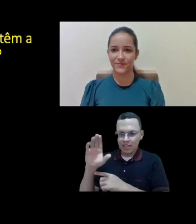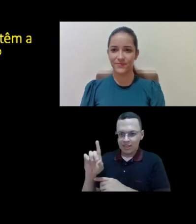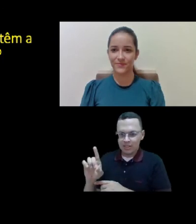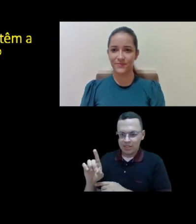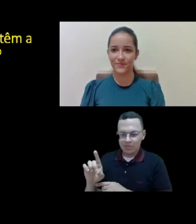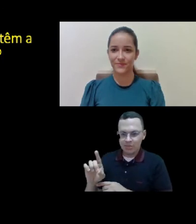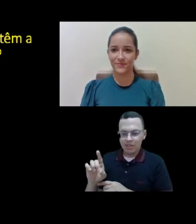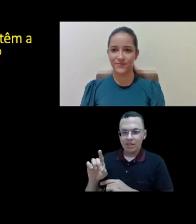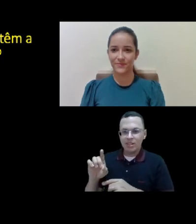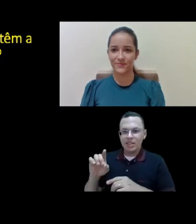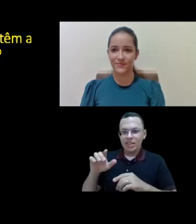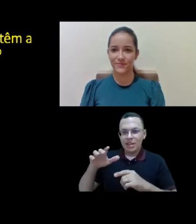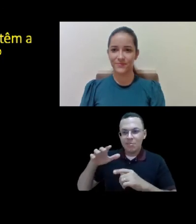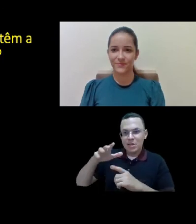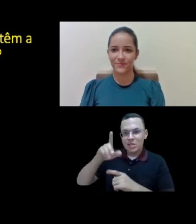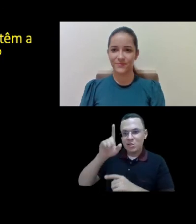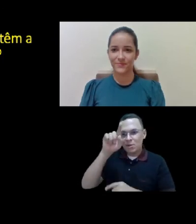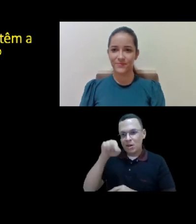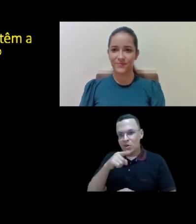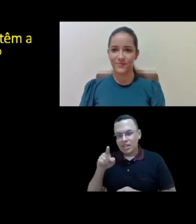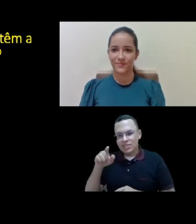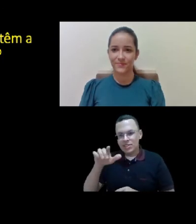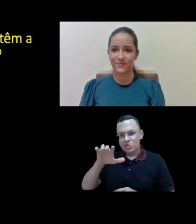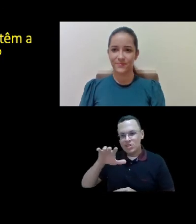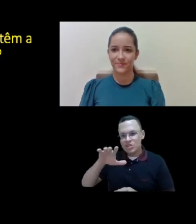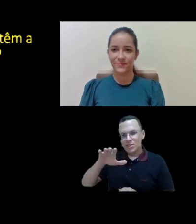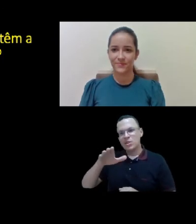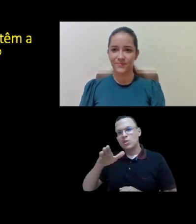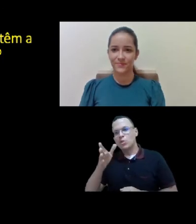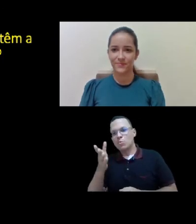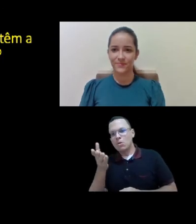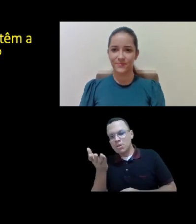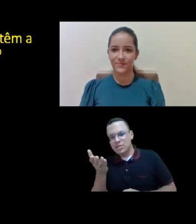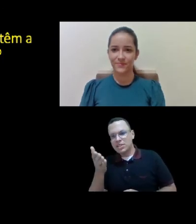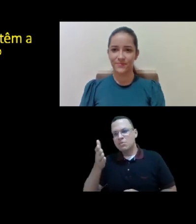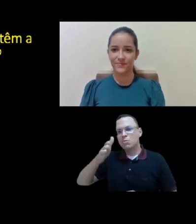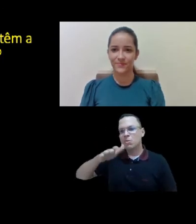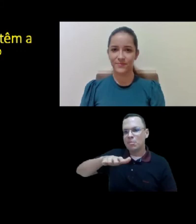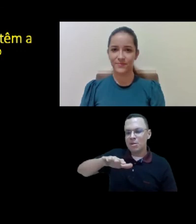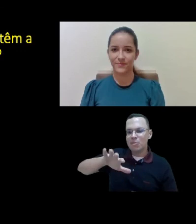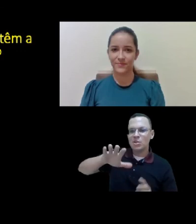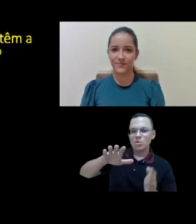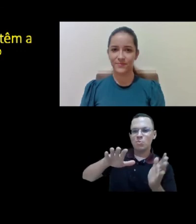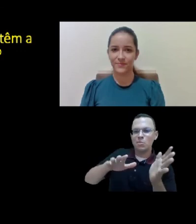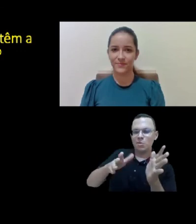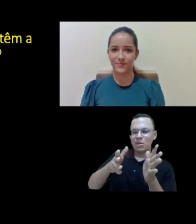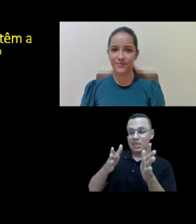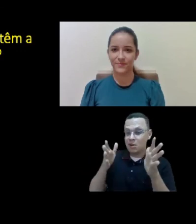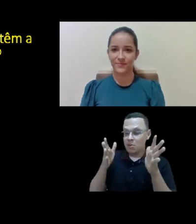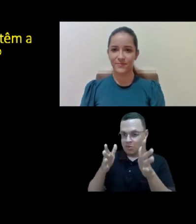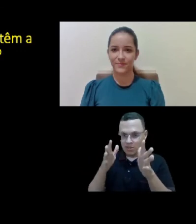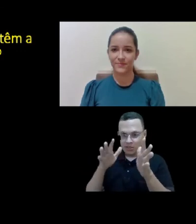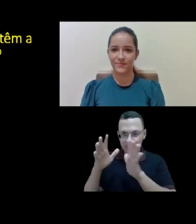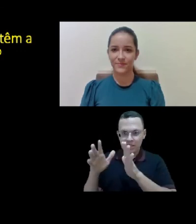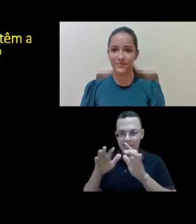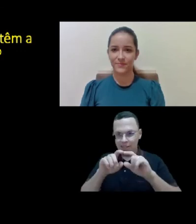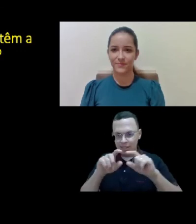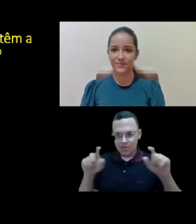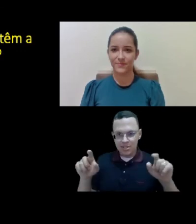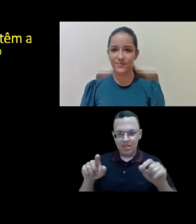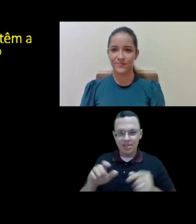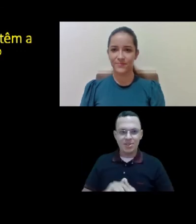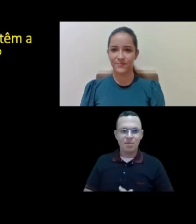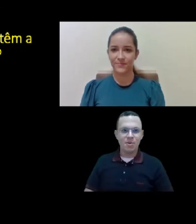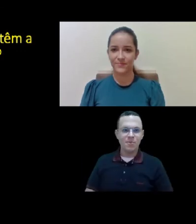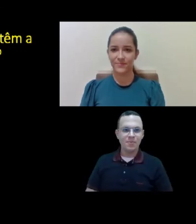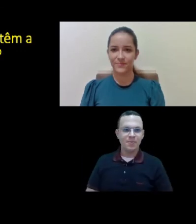qual alternativa tem a mesma orientação, ou seja, o palmo para cima, o palmo para baixo, o palmo para o lado, igualzinho, é idêntica